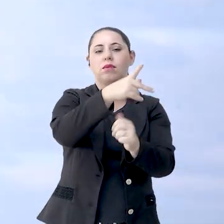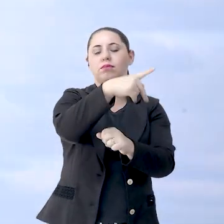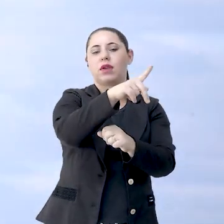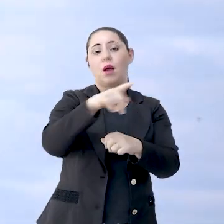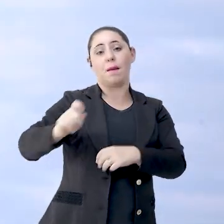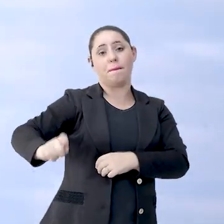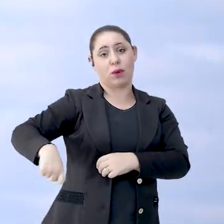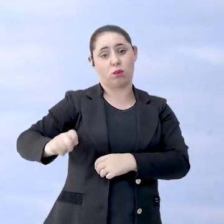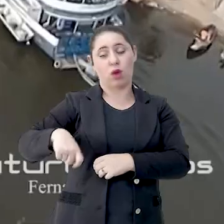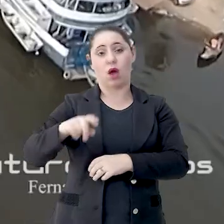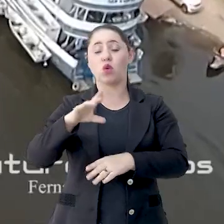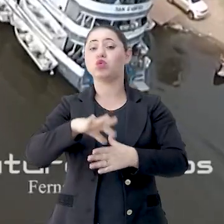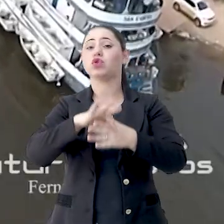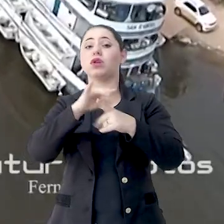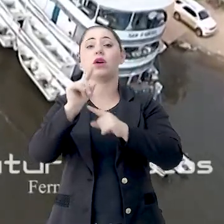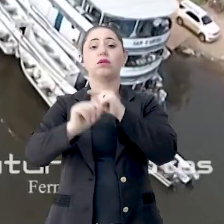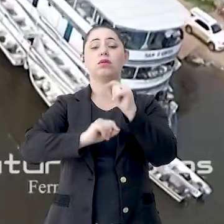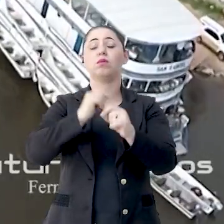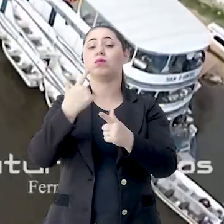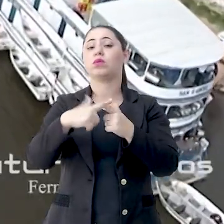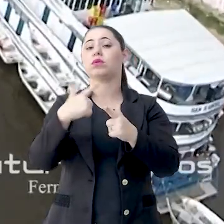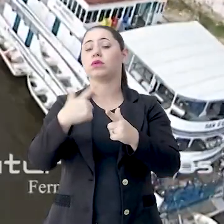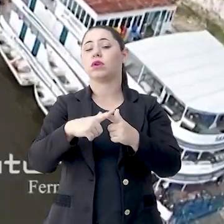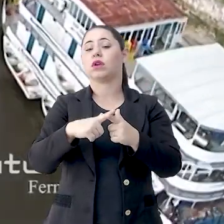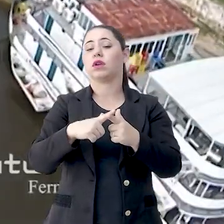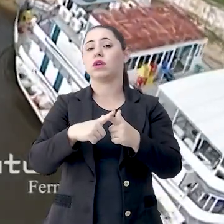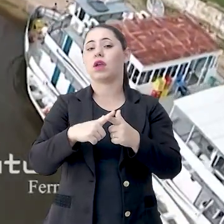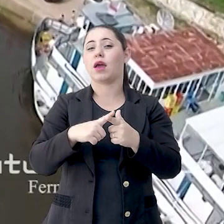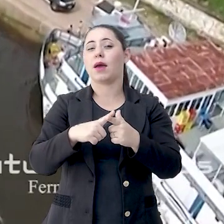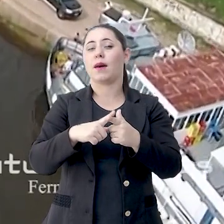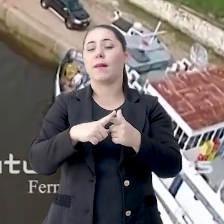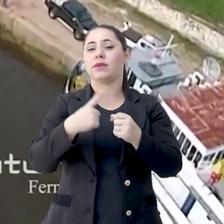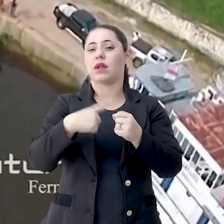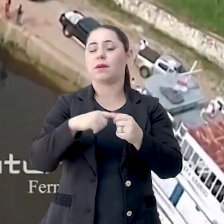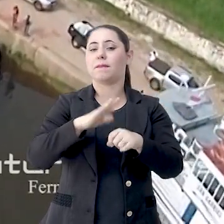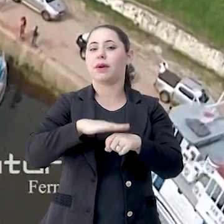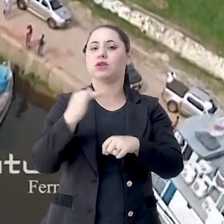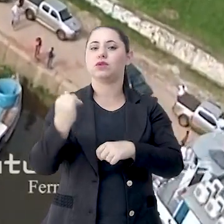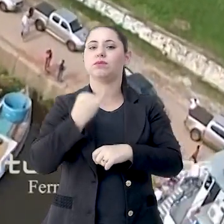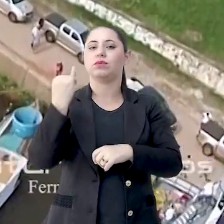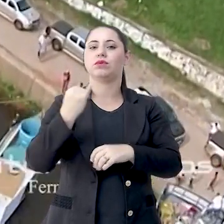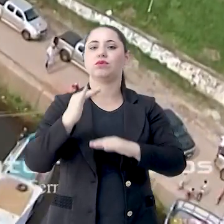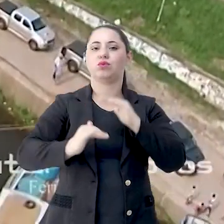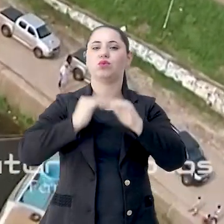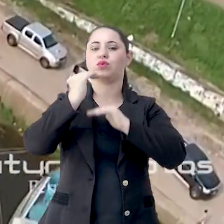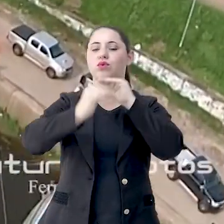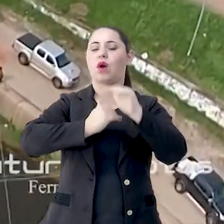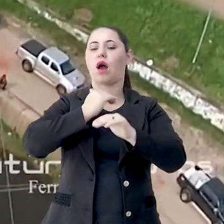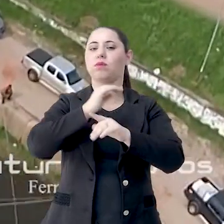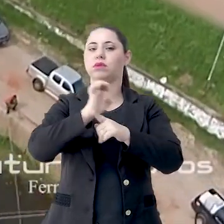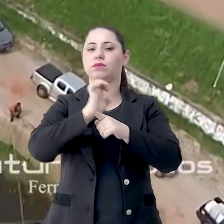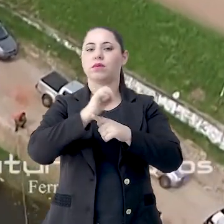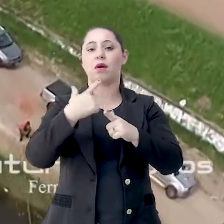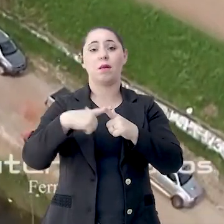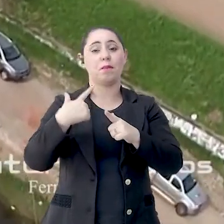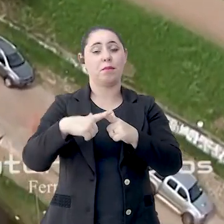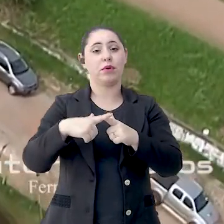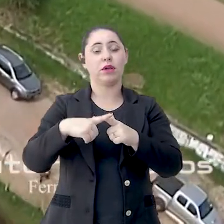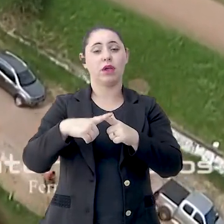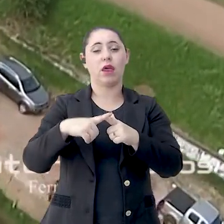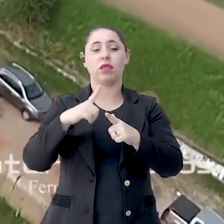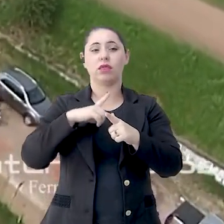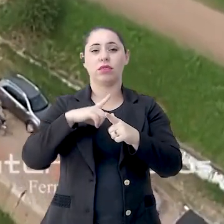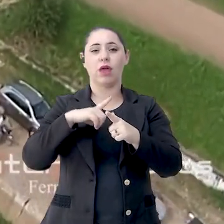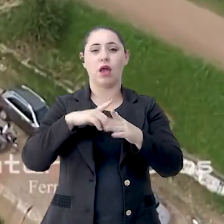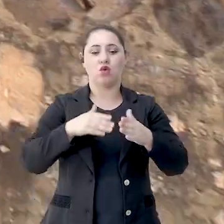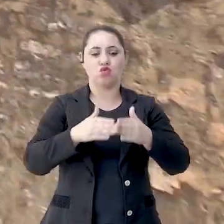desenvolvimento de Mato Grosso do Sul, pois devido ao porto de exportações, passou por ciclos econômicos que impulsionaram a economia